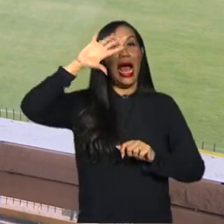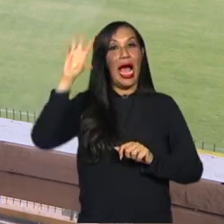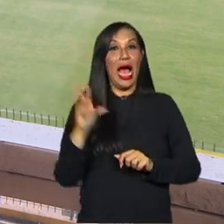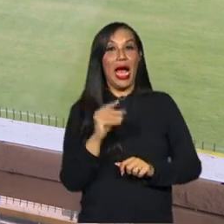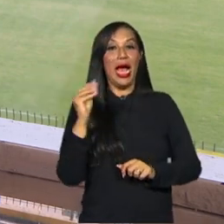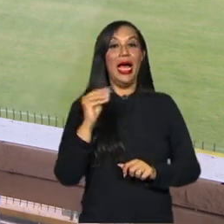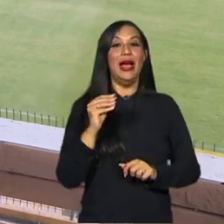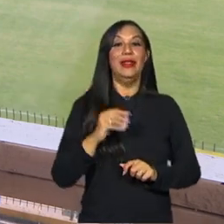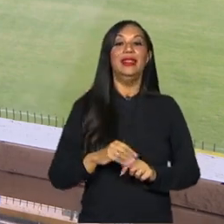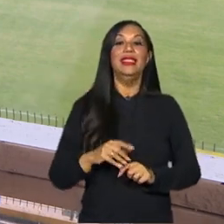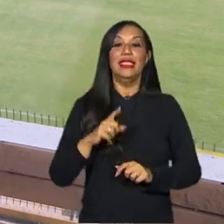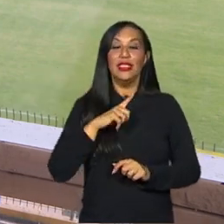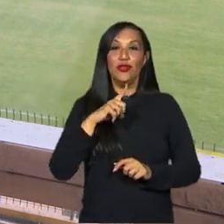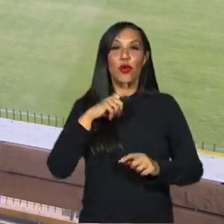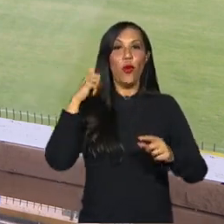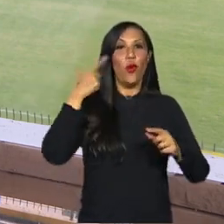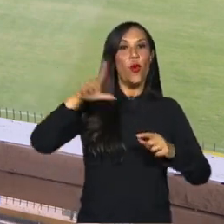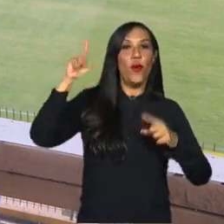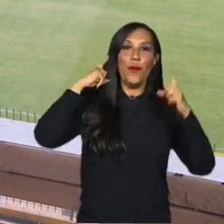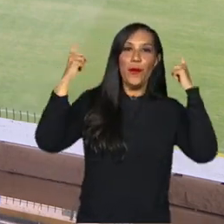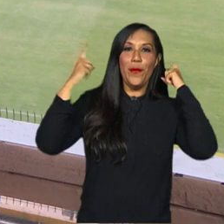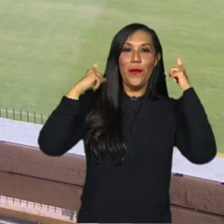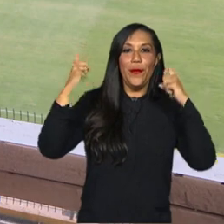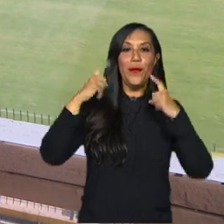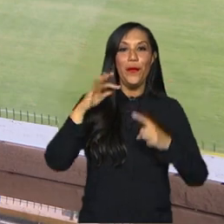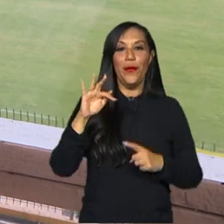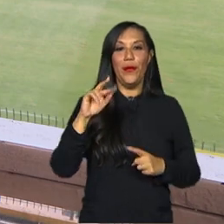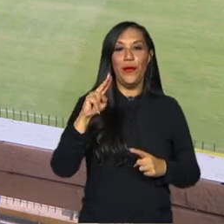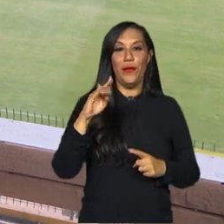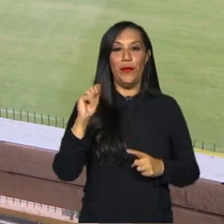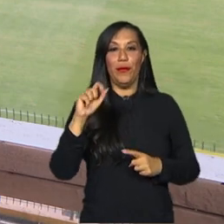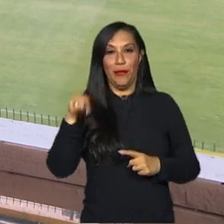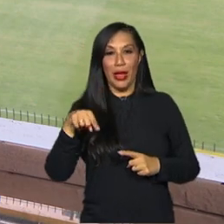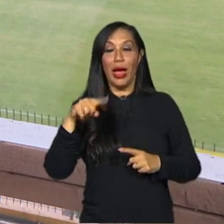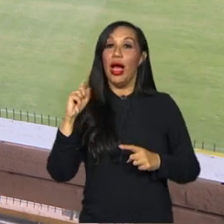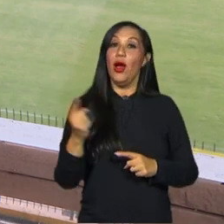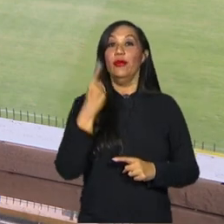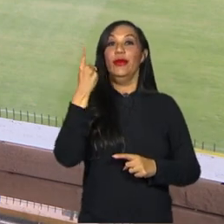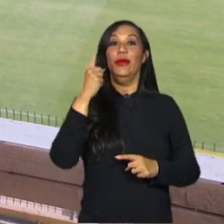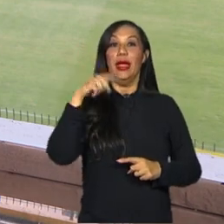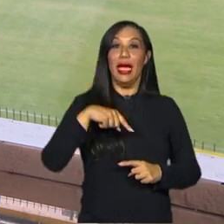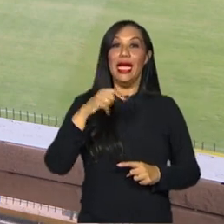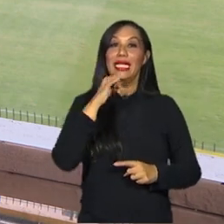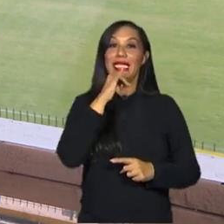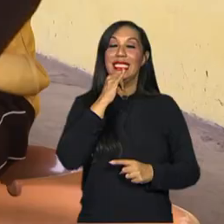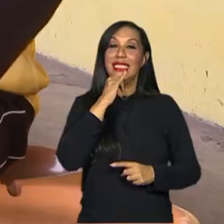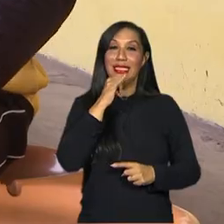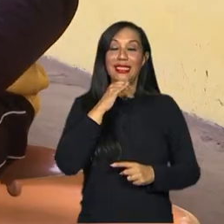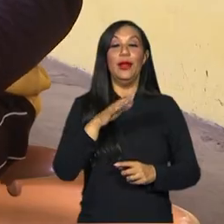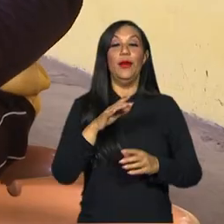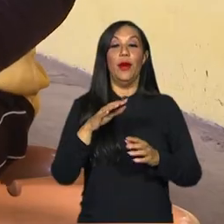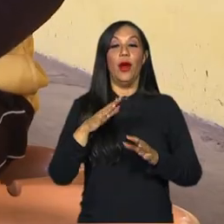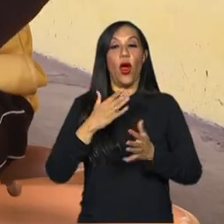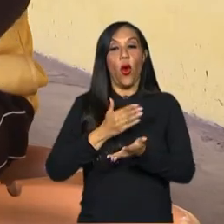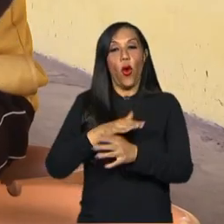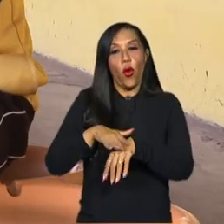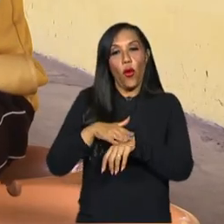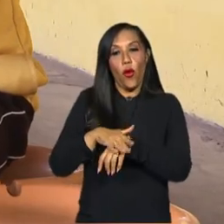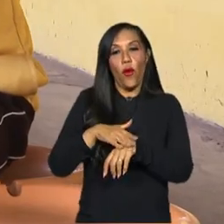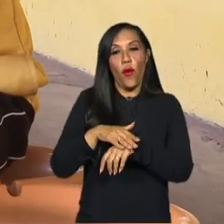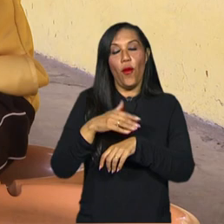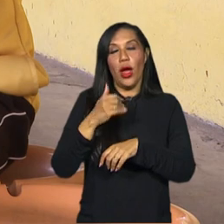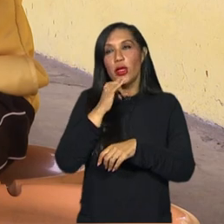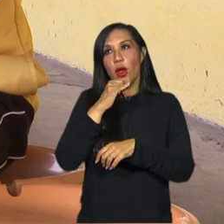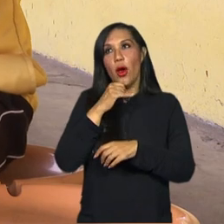aquelas vuvuzelas, entendeu? O fubá é o precursor da vuvuzela. Eu comecei